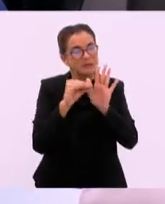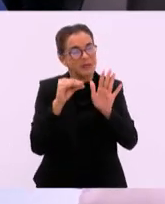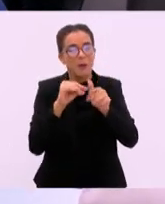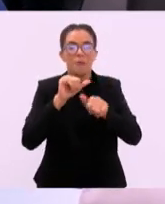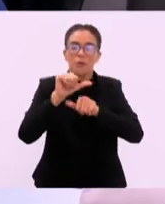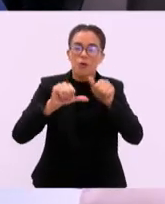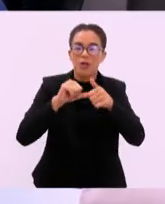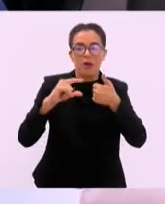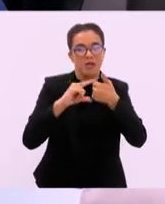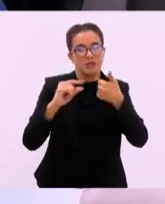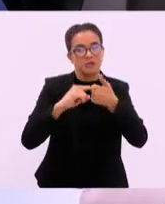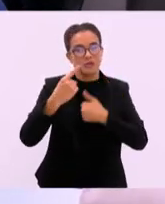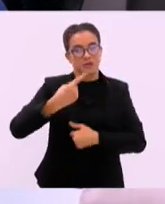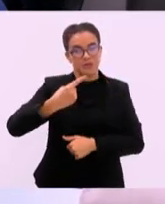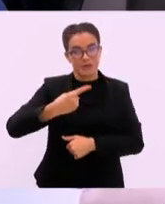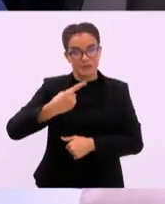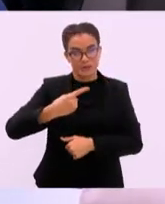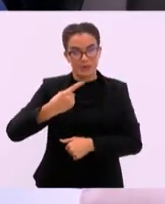1º.